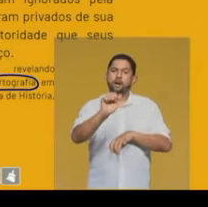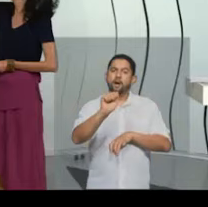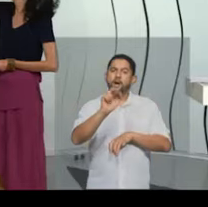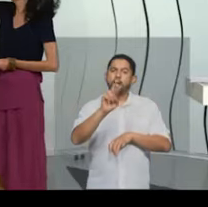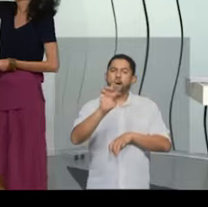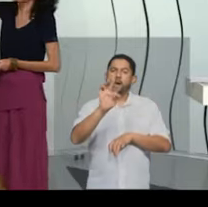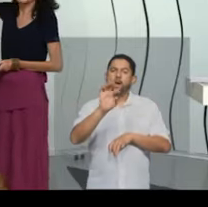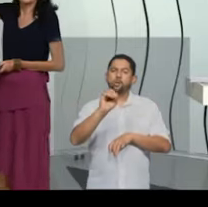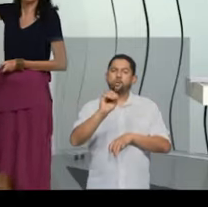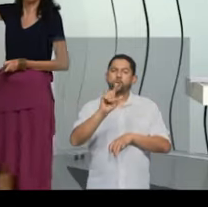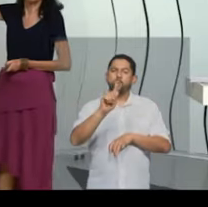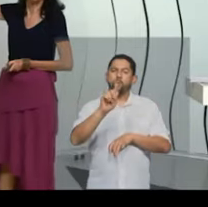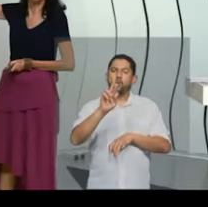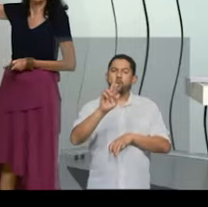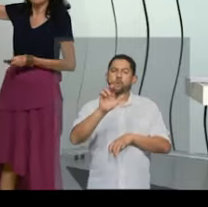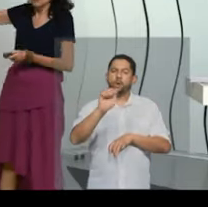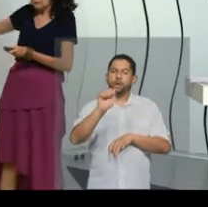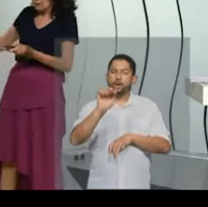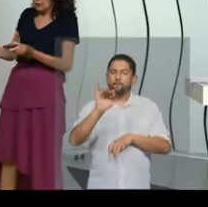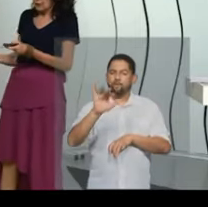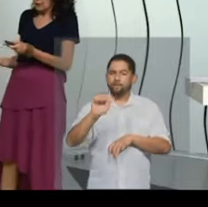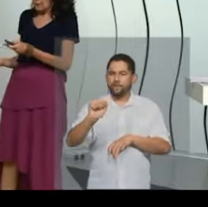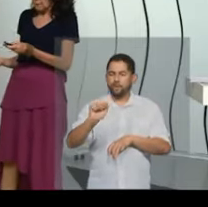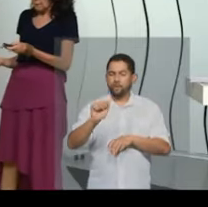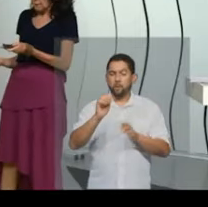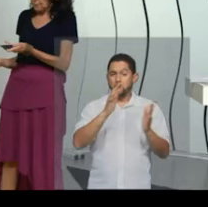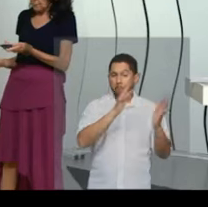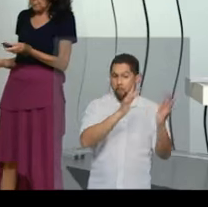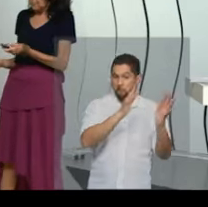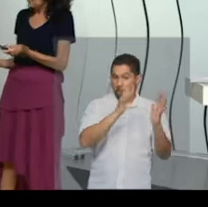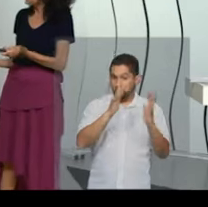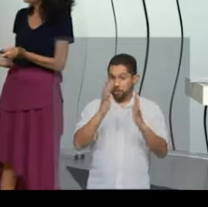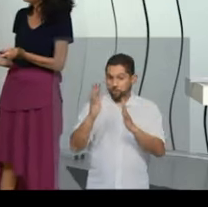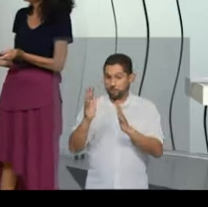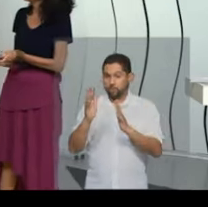Na Idade Moderna.